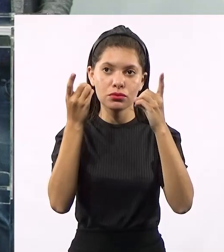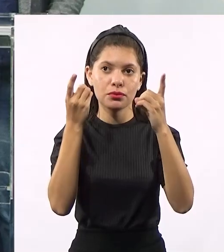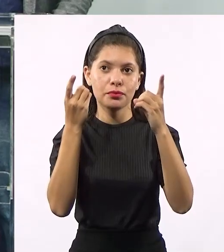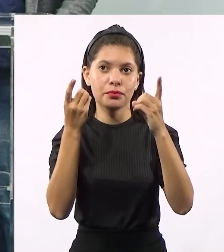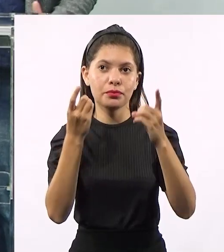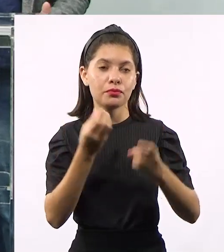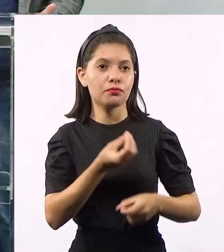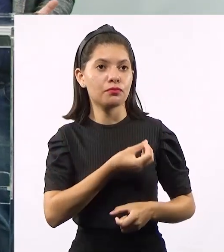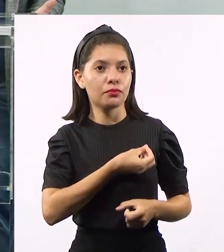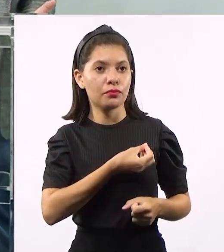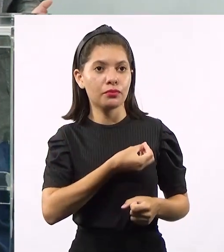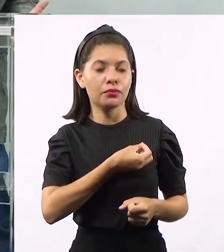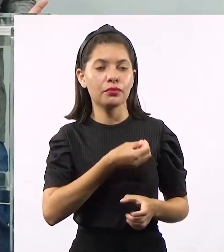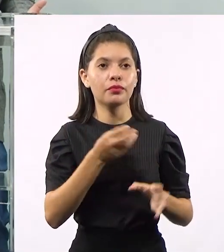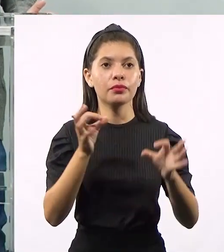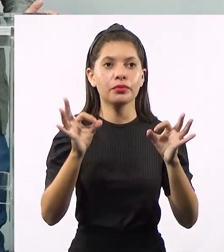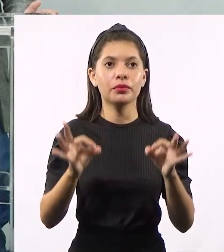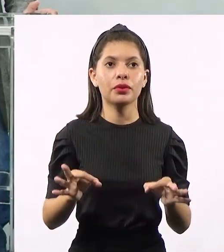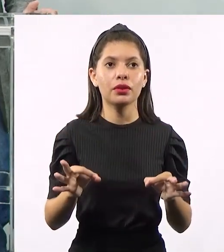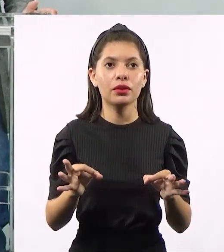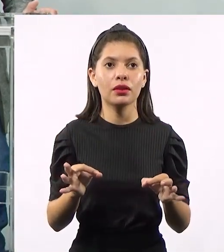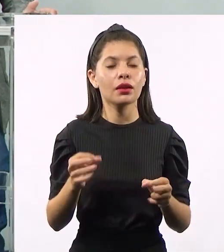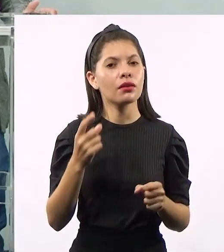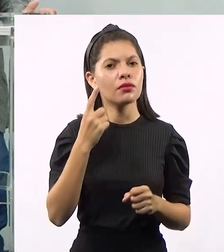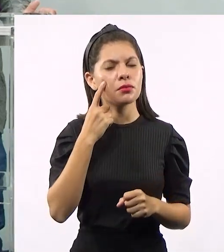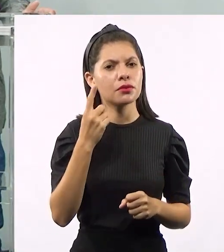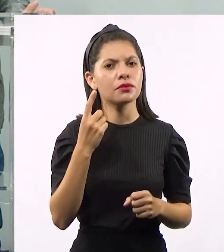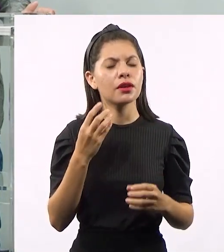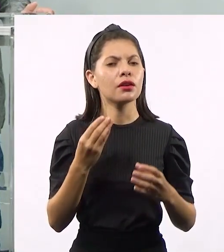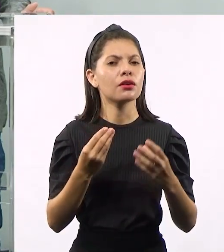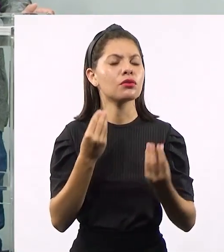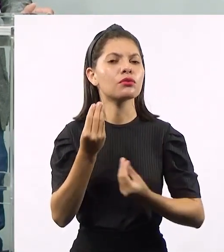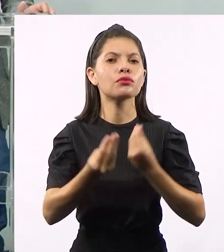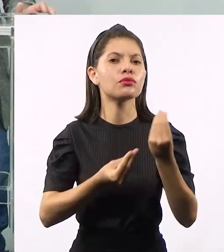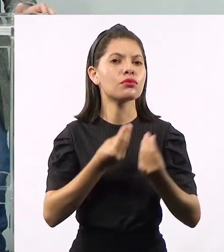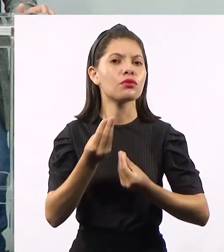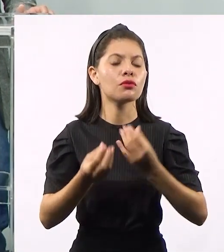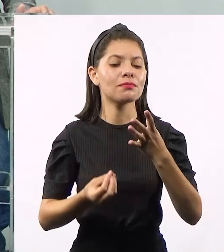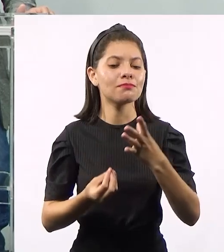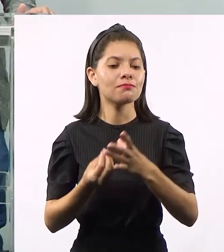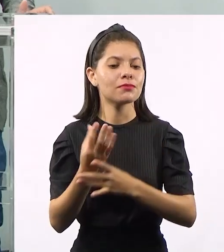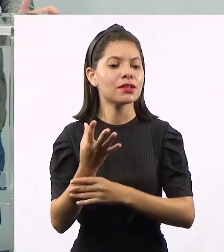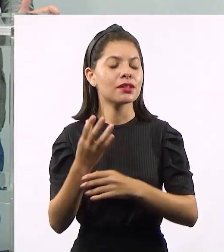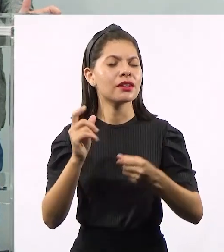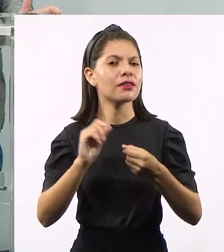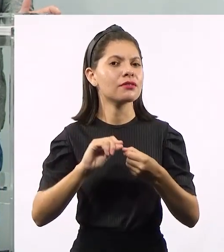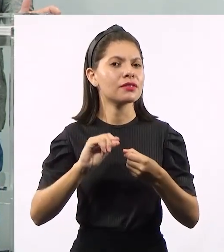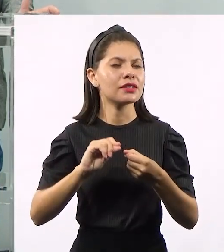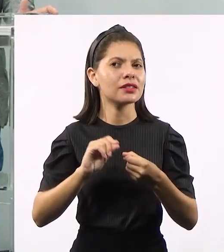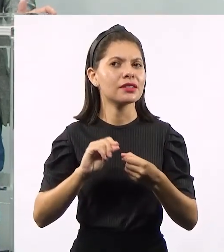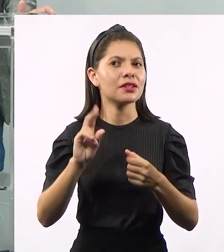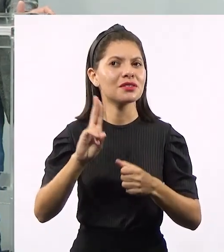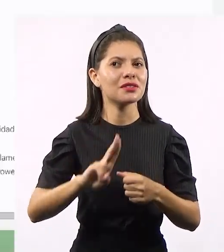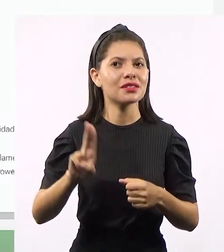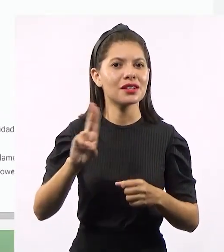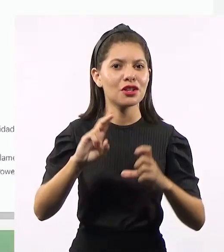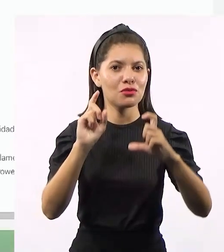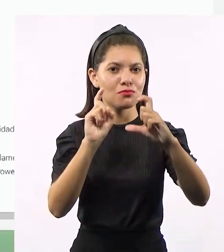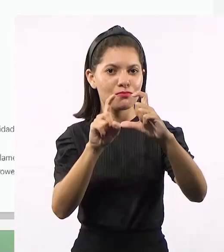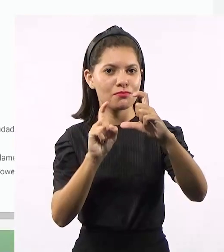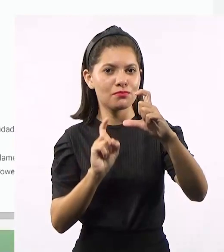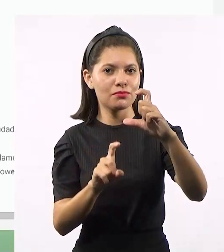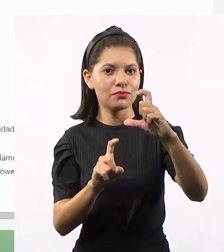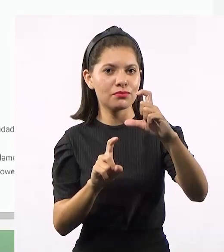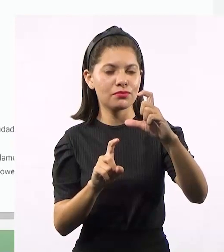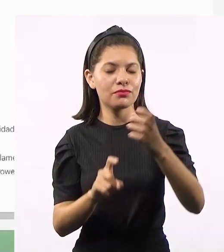certo? Então, vamos verificar como criar, então, um formulário utilizando essa ferramenta digital, o Google Forms. Como o